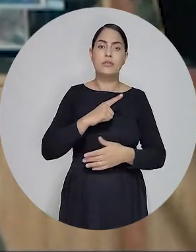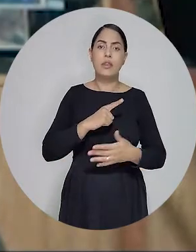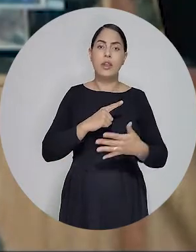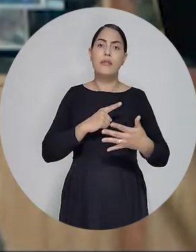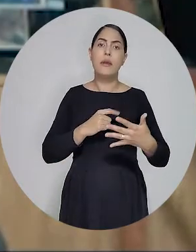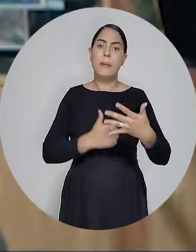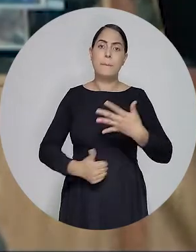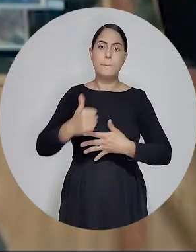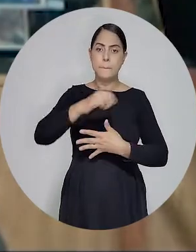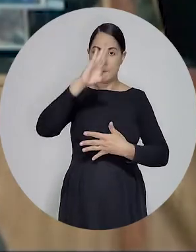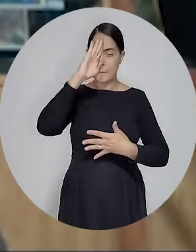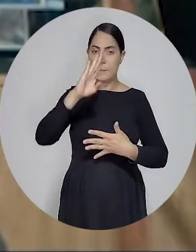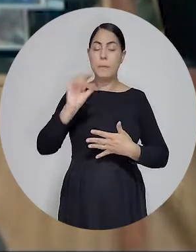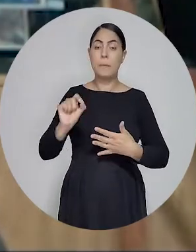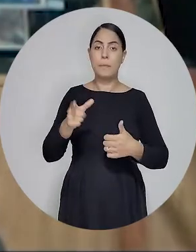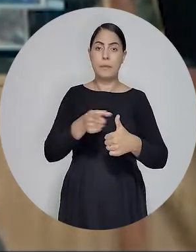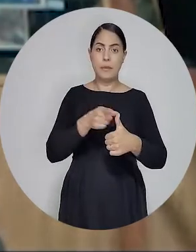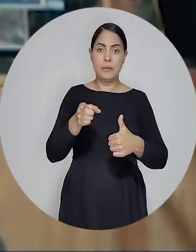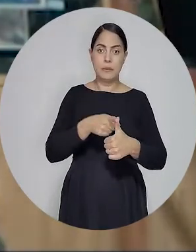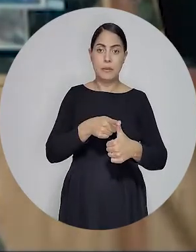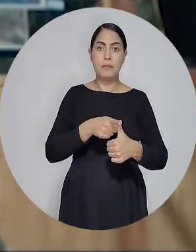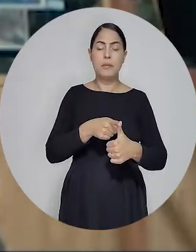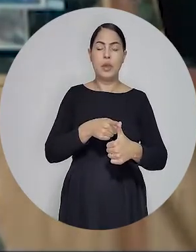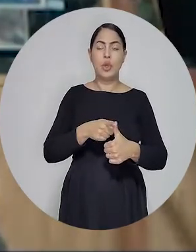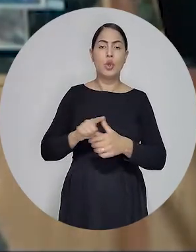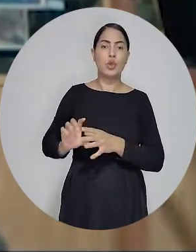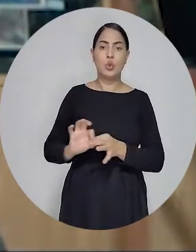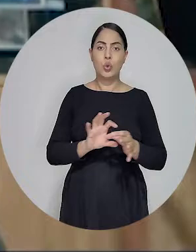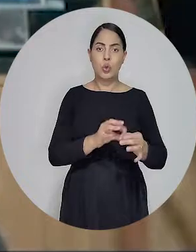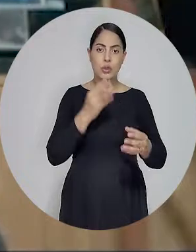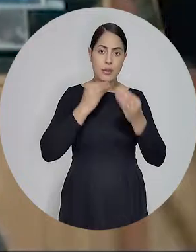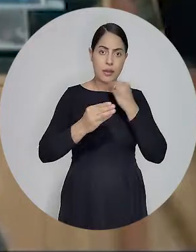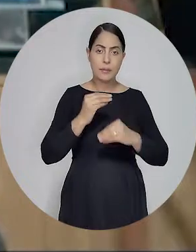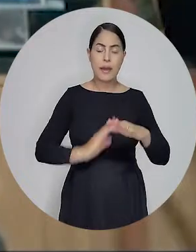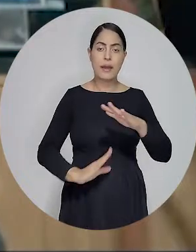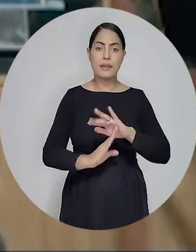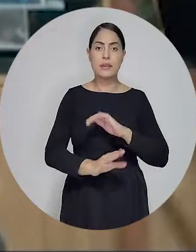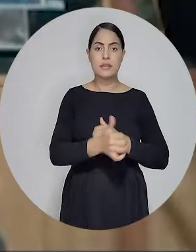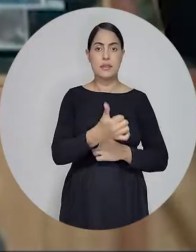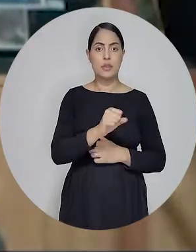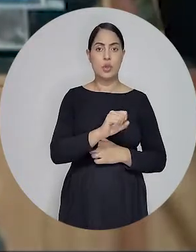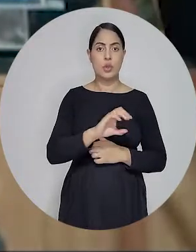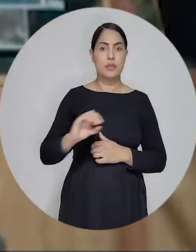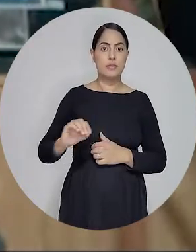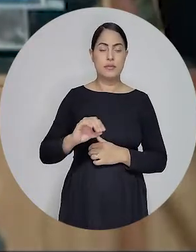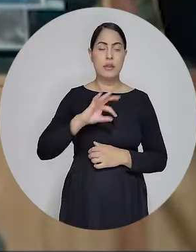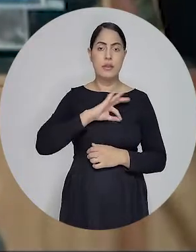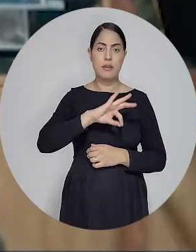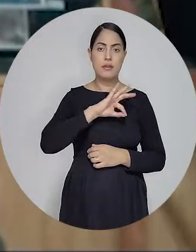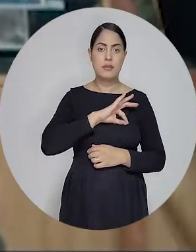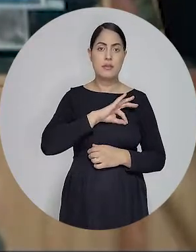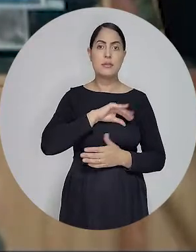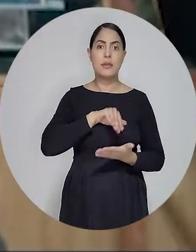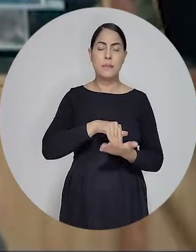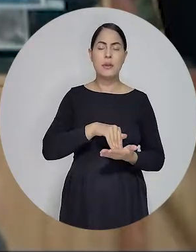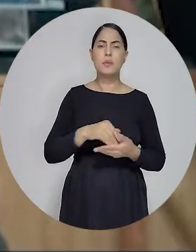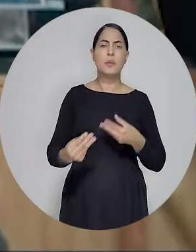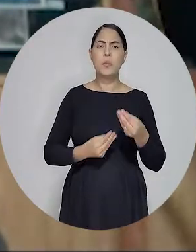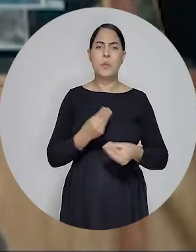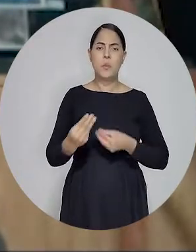E aí, então, foi criada uma ordem de preferência. Em primeiro lugar, os créditos alimentares até 180 salários